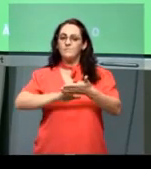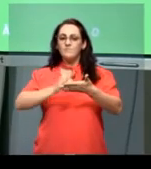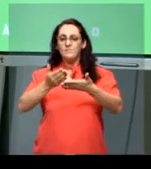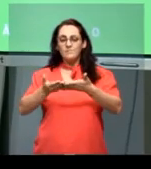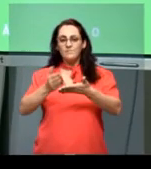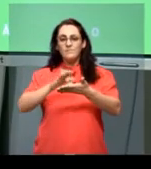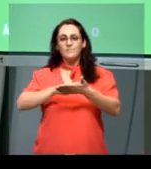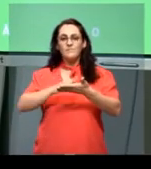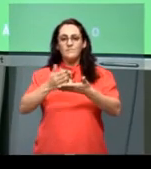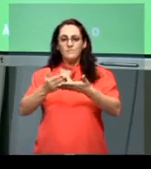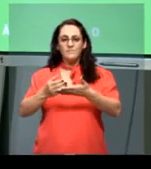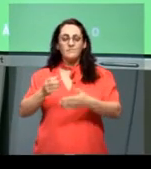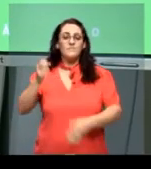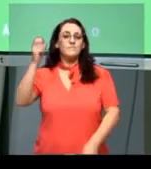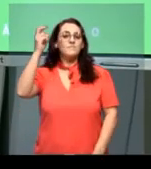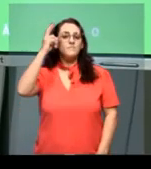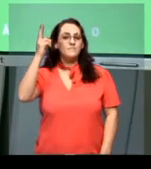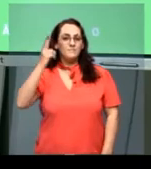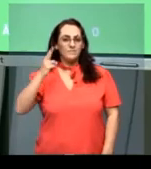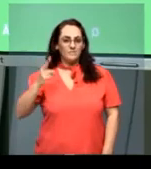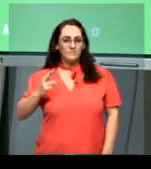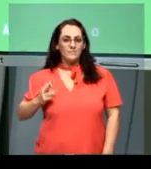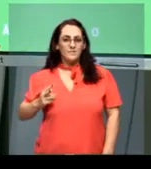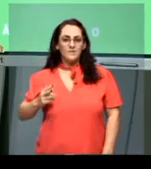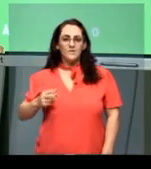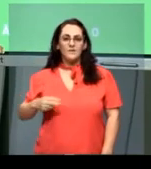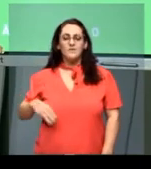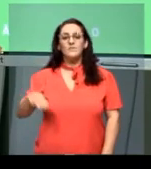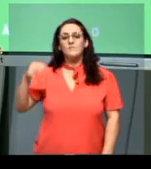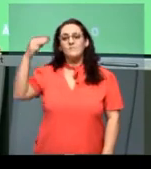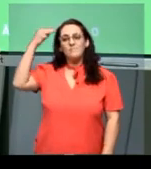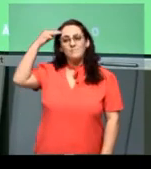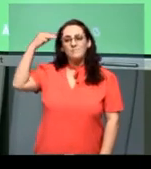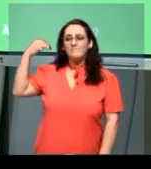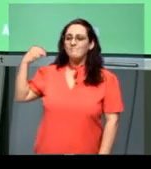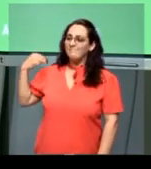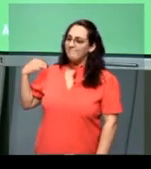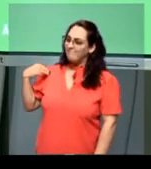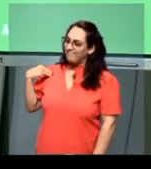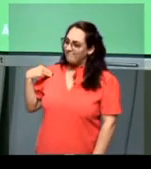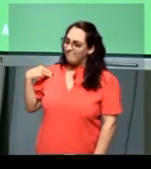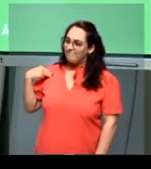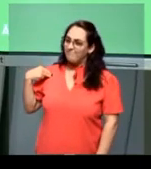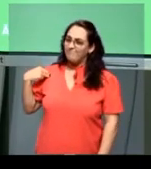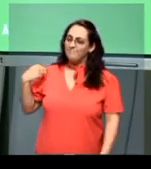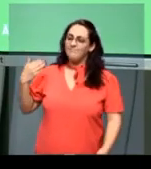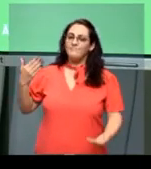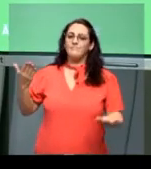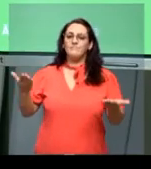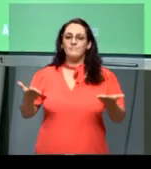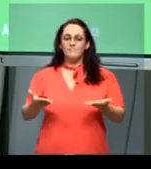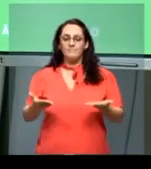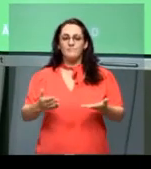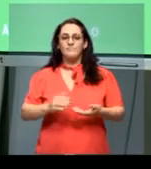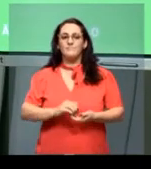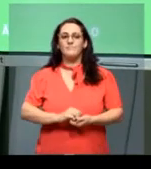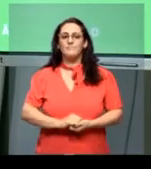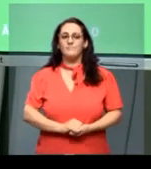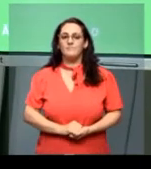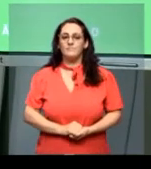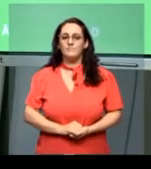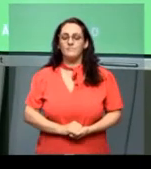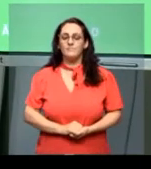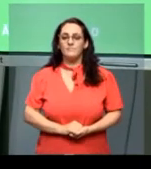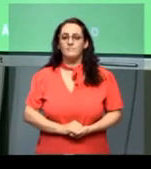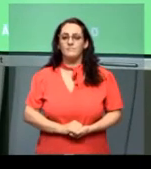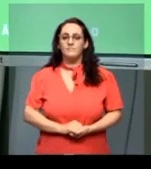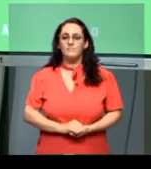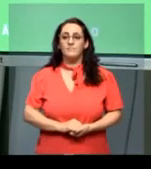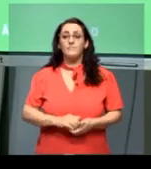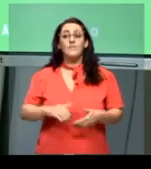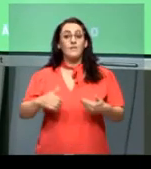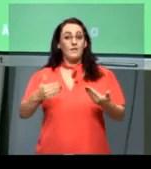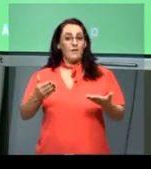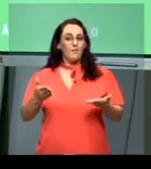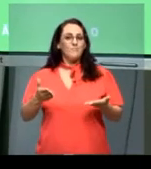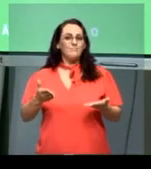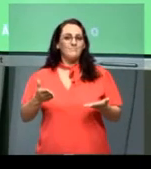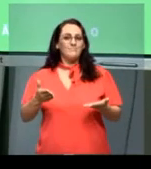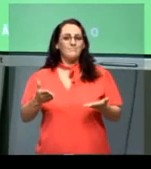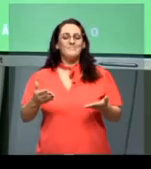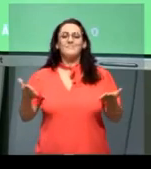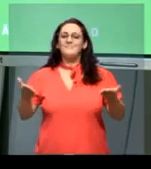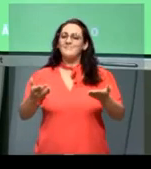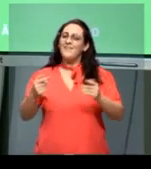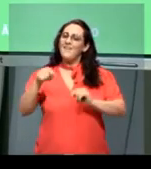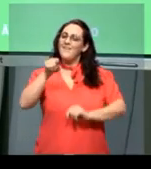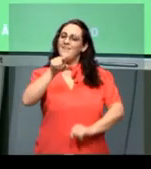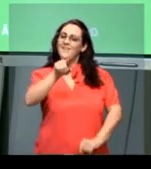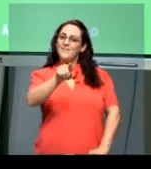de Libras, a Valdene Cordeiro e a Mariana Tupinambá, que está conosco nesse bloco. Então é isso, agora é com